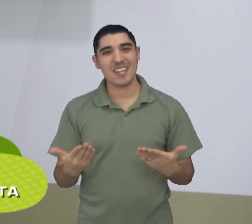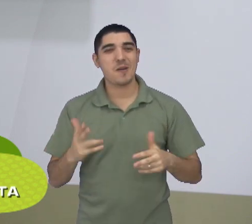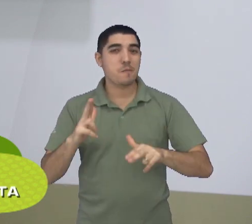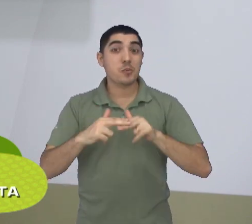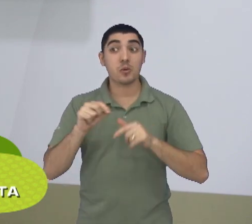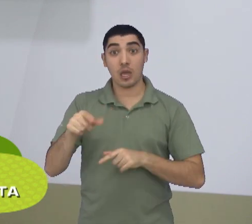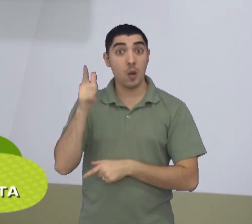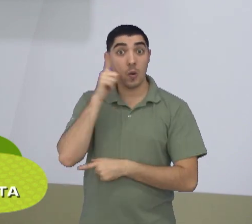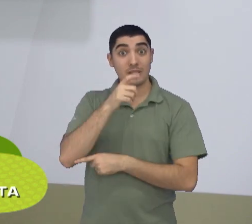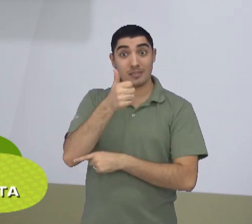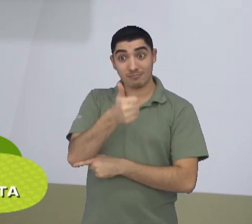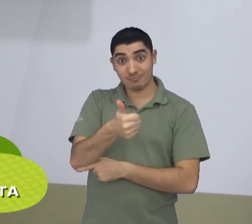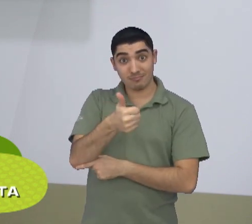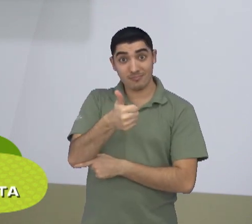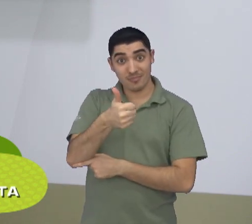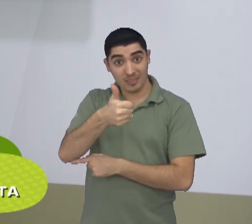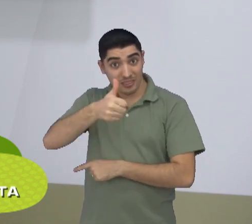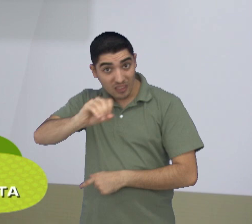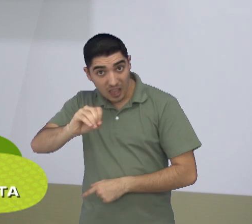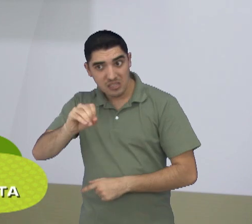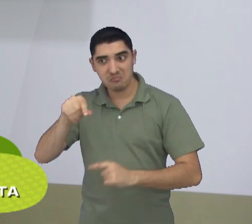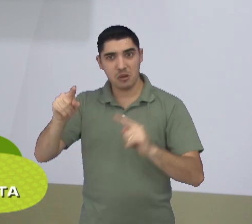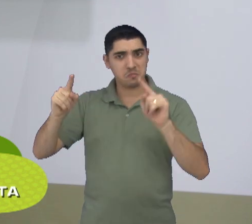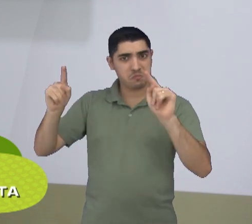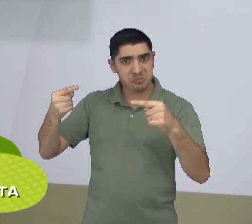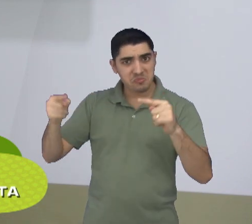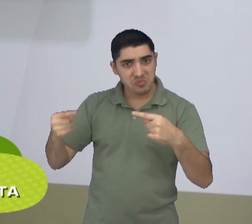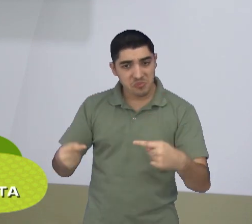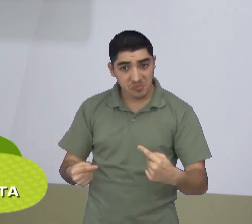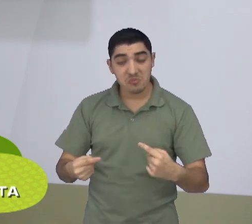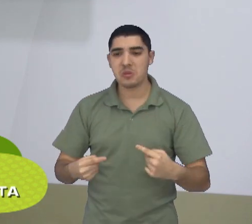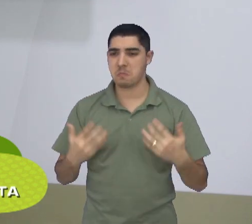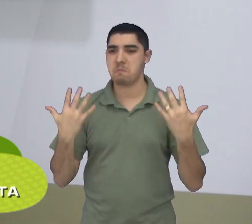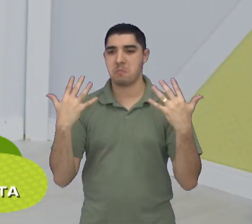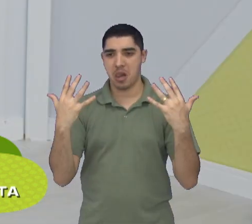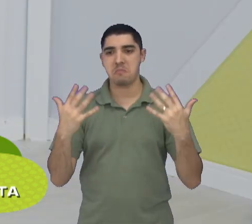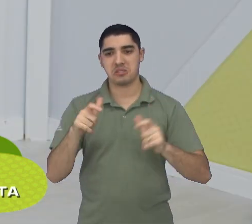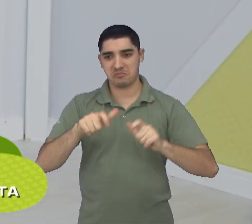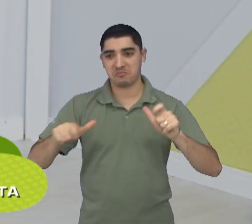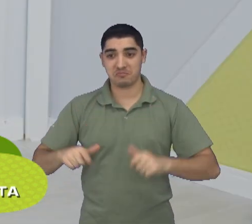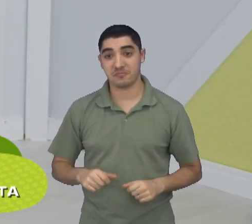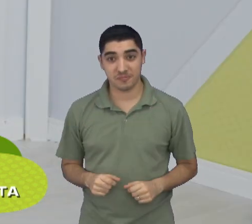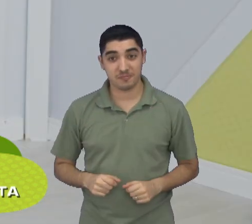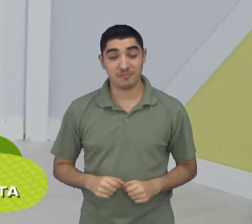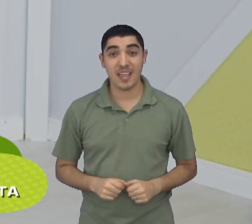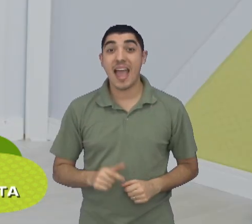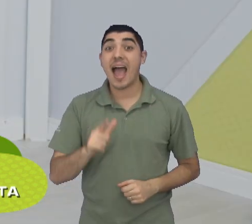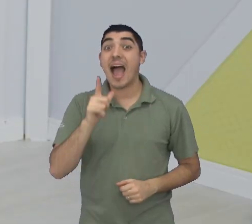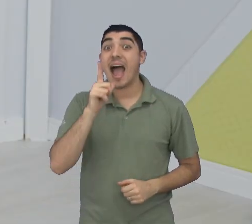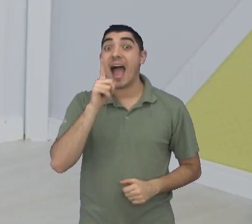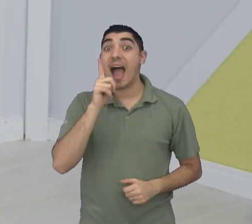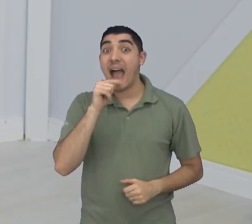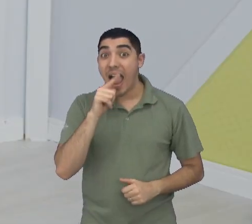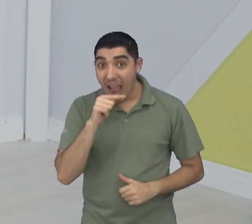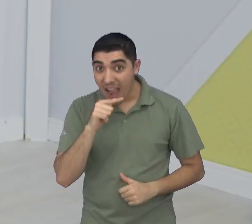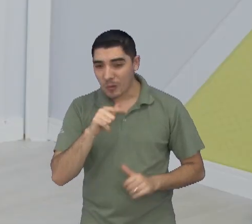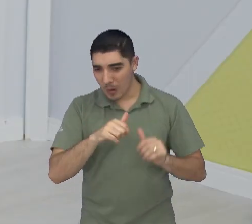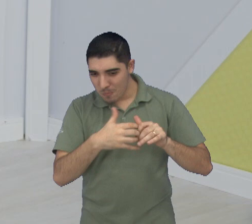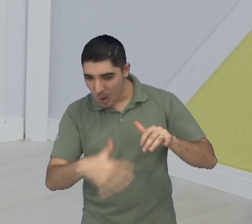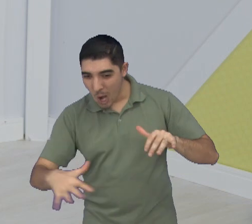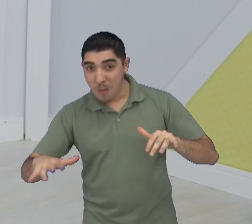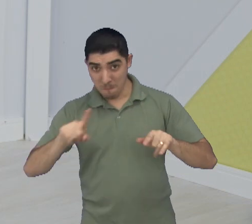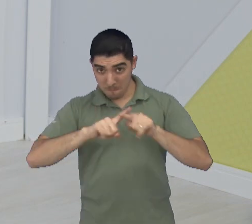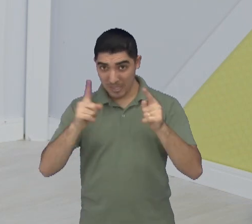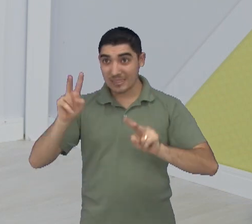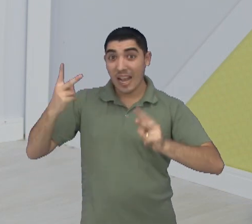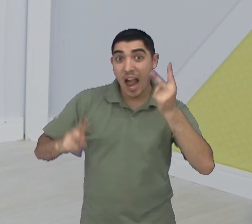à 10ª final consecutiva mostra o trabalho que é bem feito, então parabéns aí a todos os meninos. As águas vão rolar e não é nem carnaval ainda, hein? Ainda